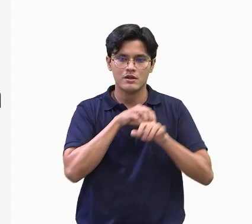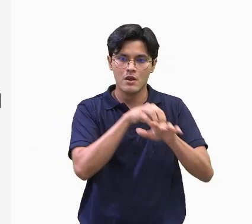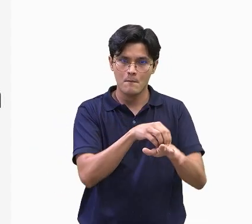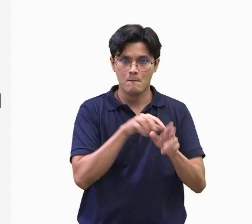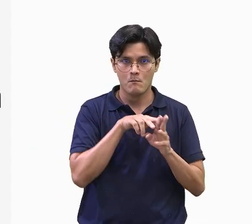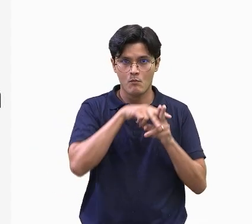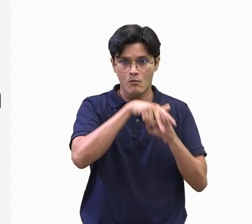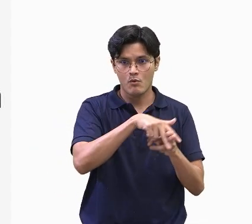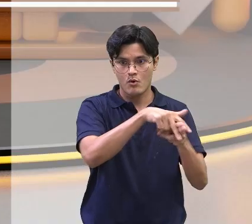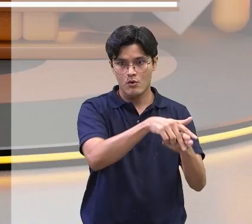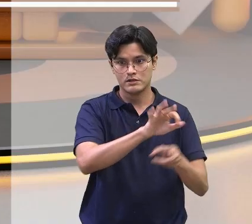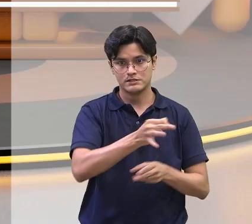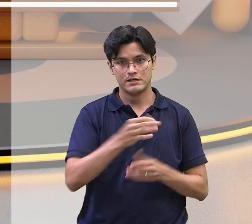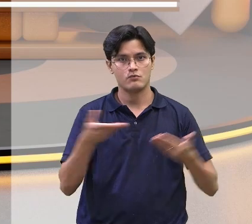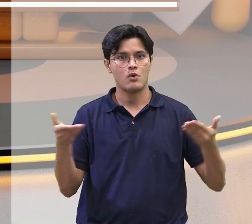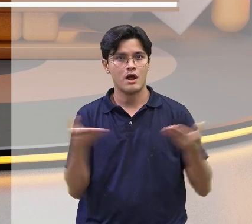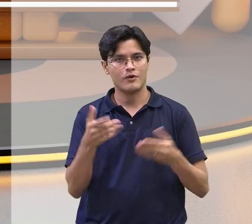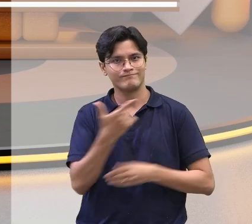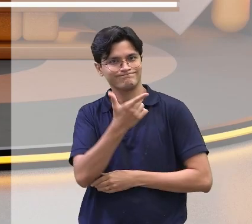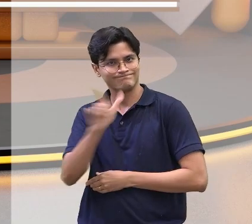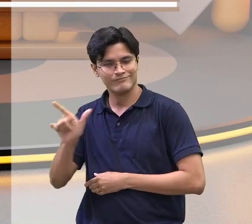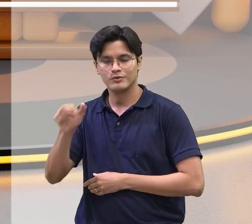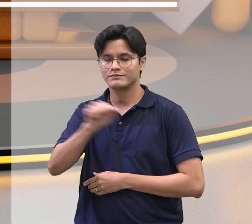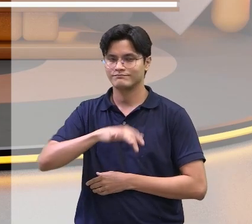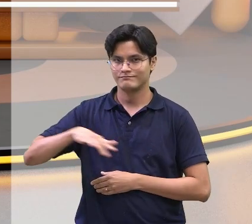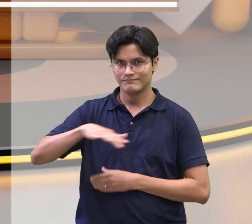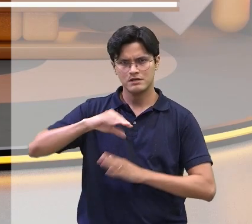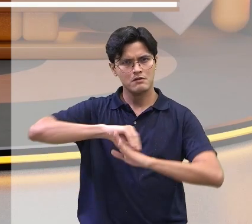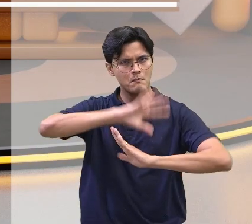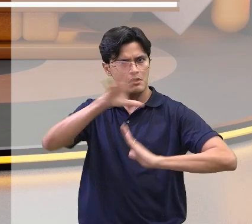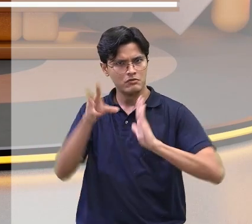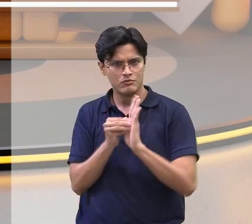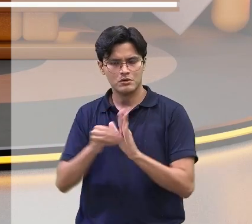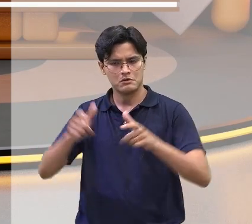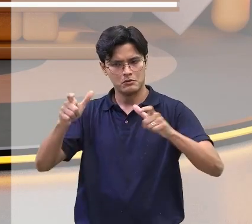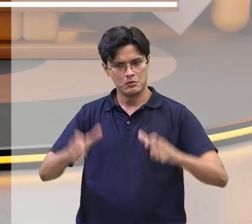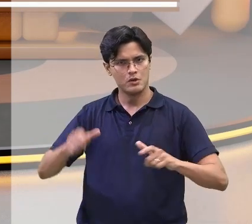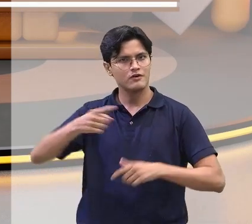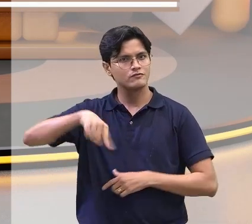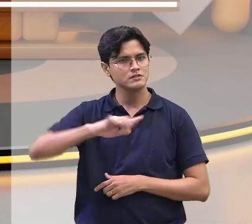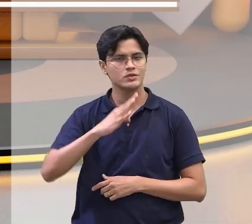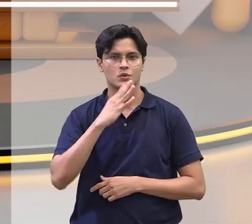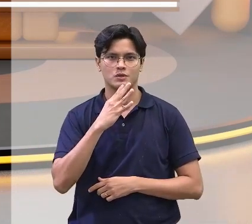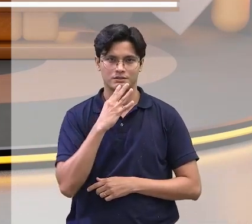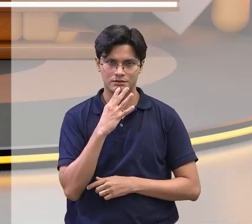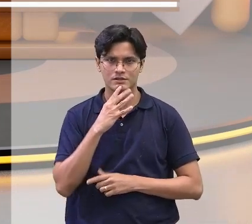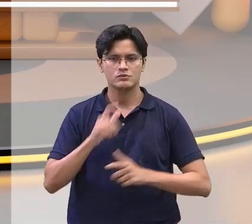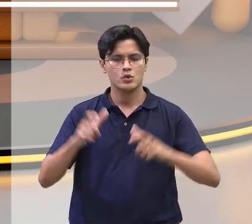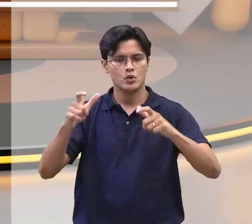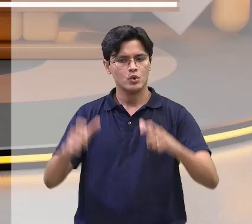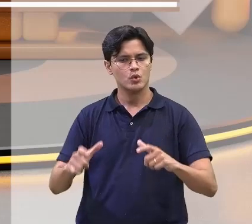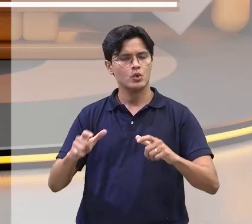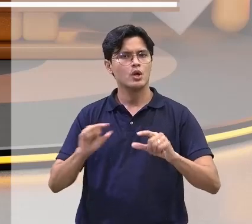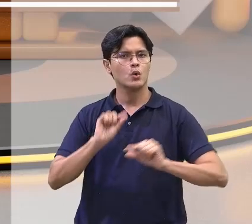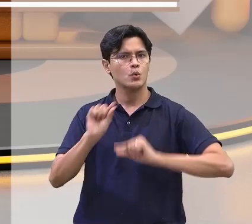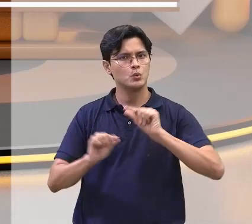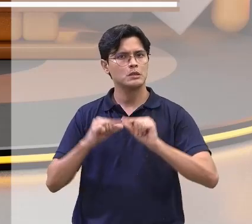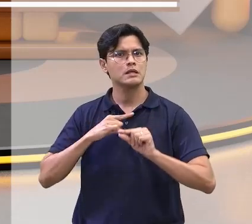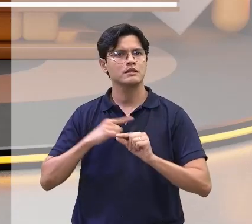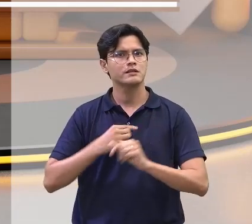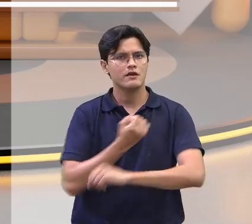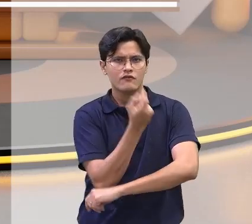agora para a Amazônia, local que vocês conhecem, né? É um local onde a vegetação